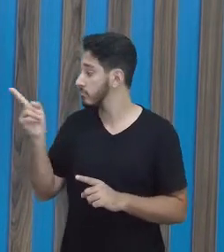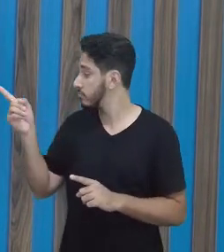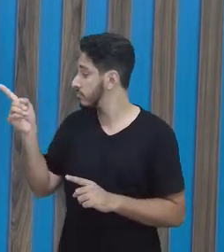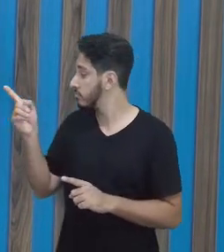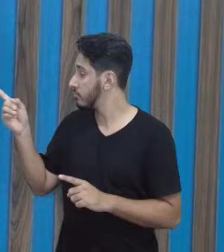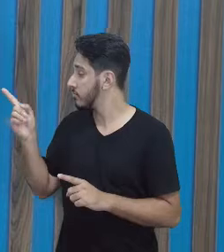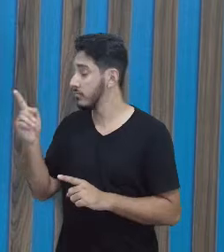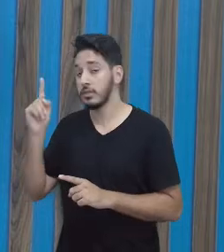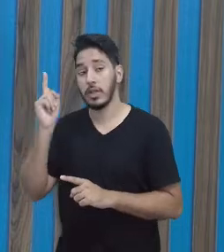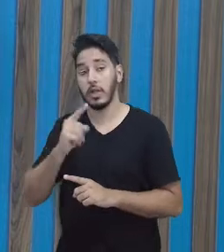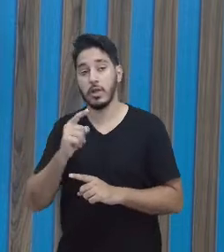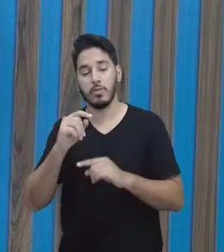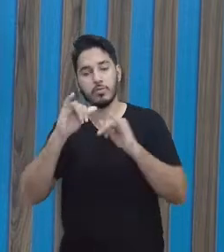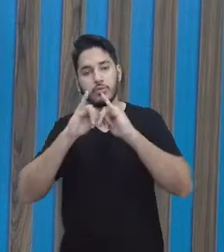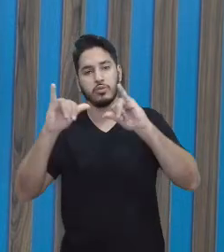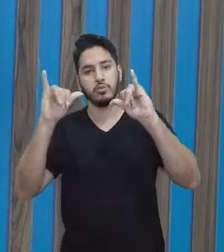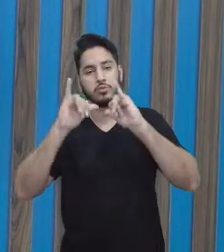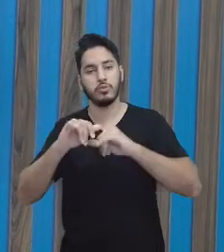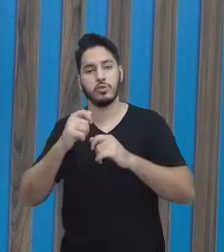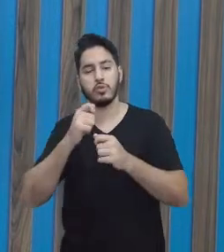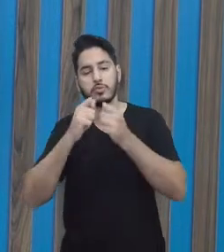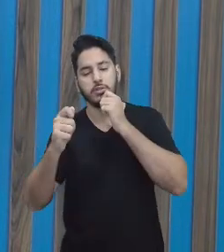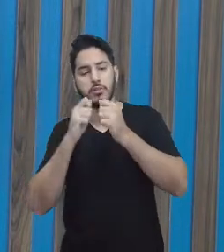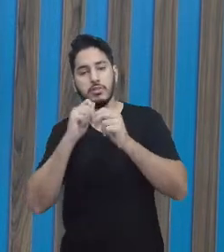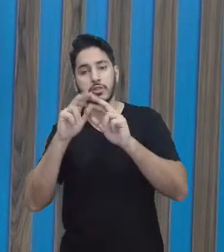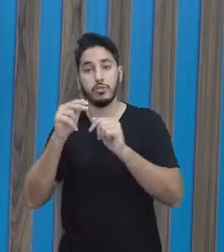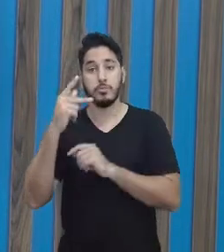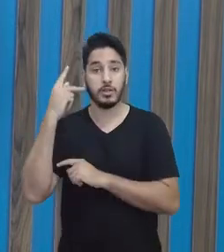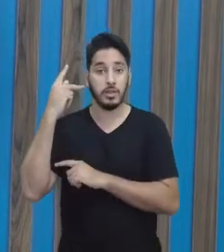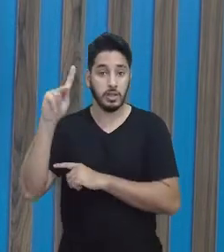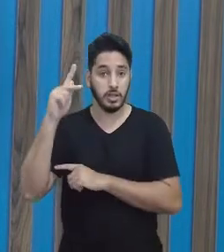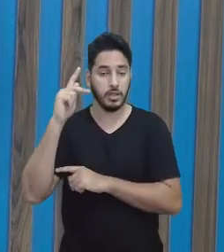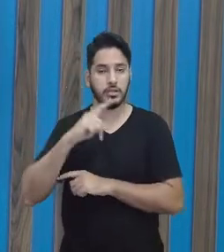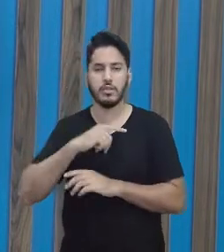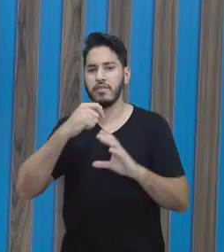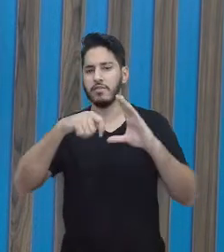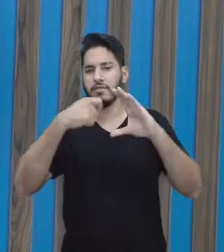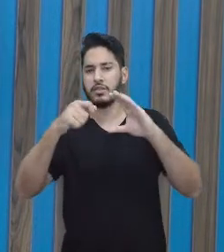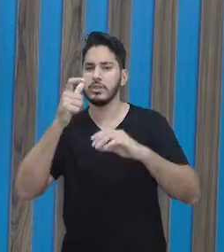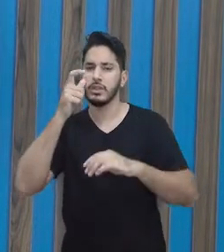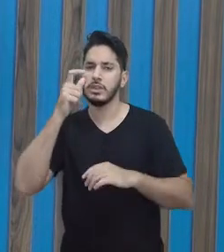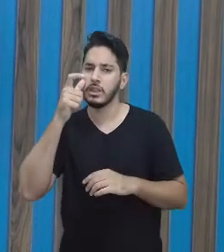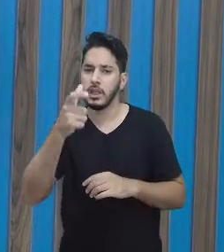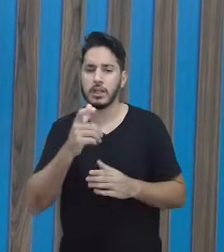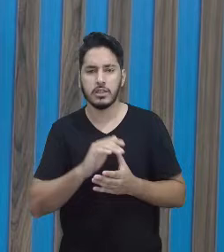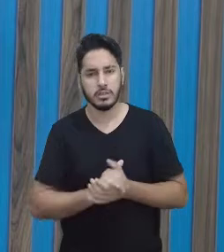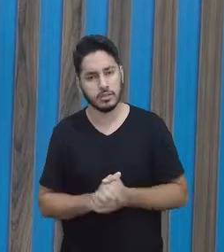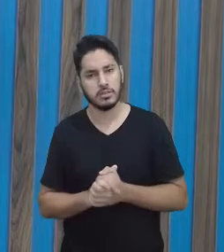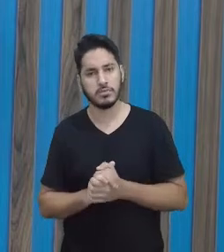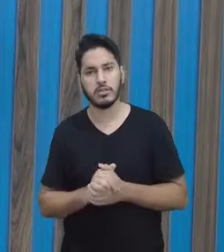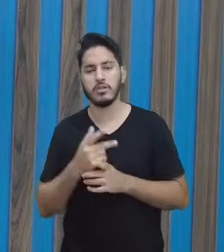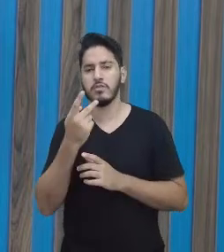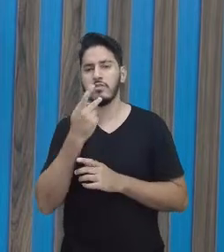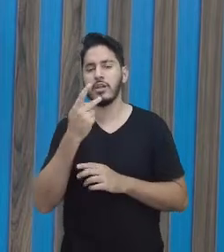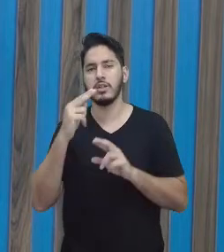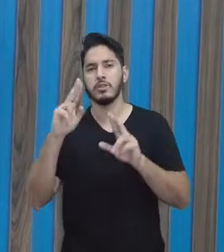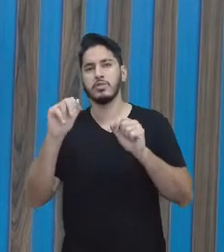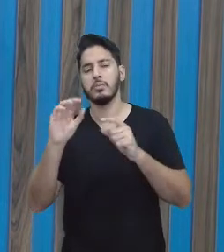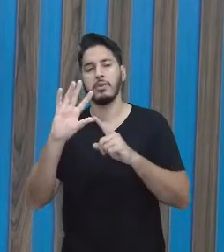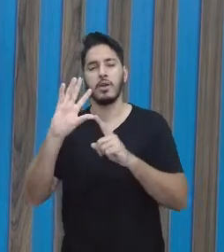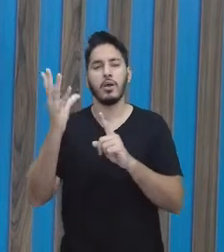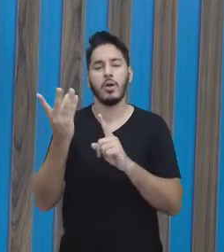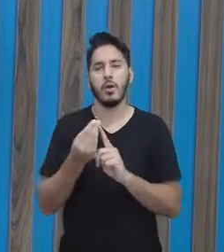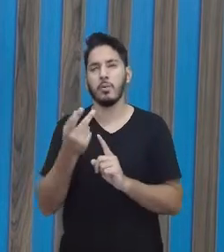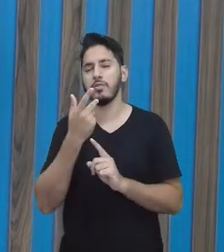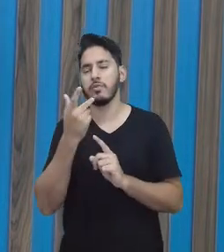matéria jornalística sobre ele, que tem vários vídeos interessantíssimos, ele falando da obra dele,